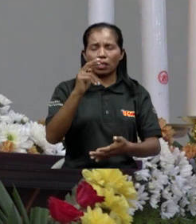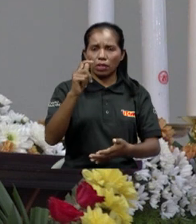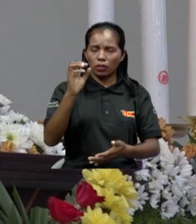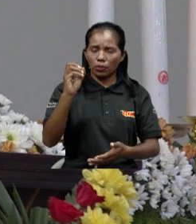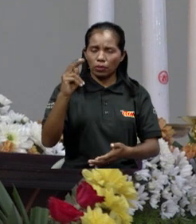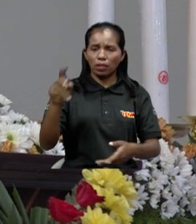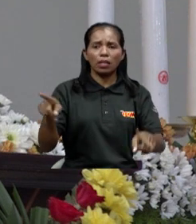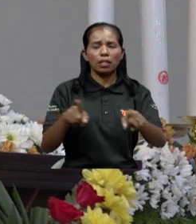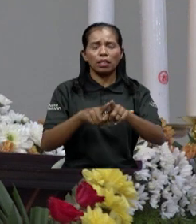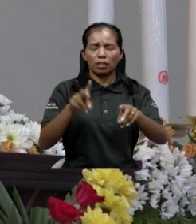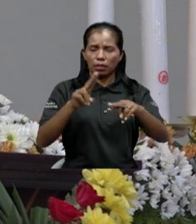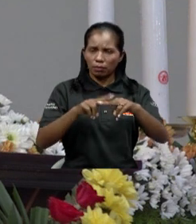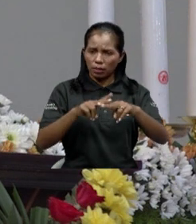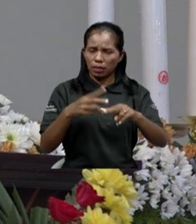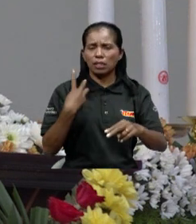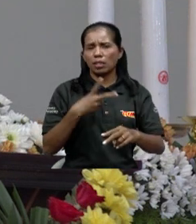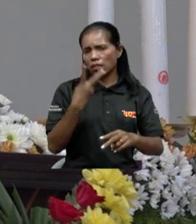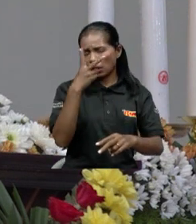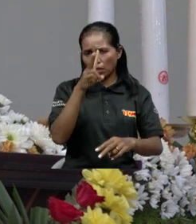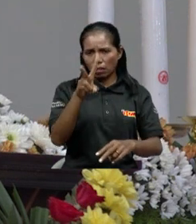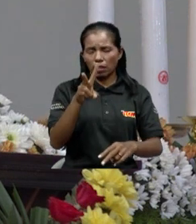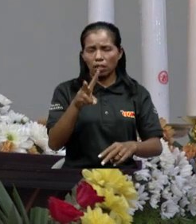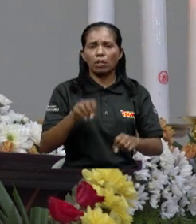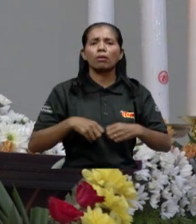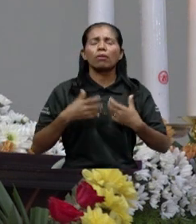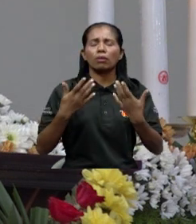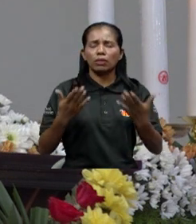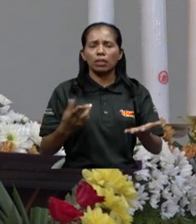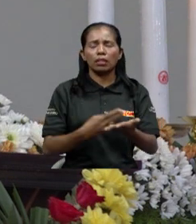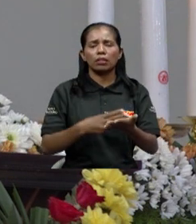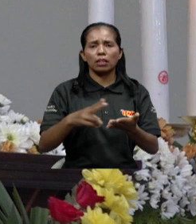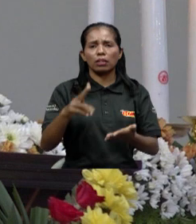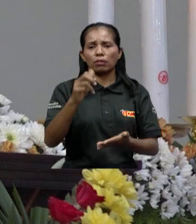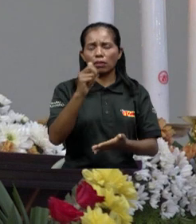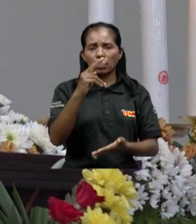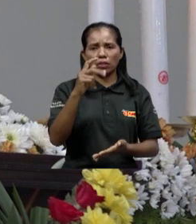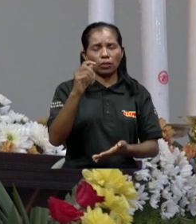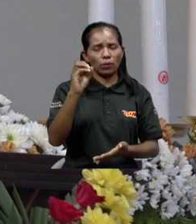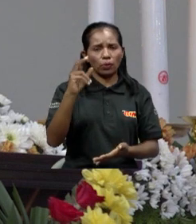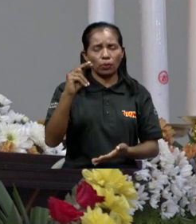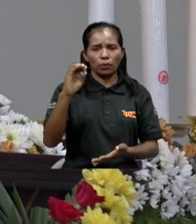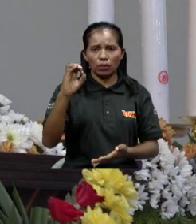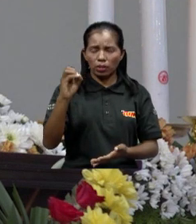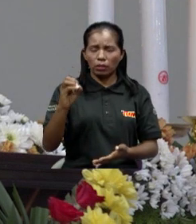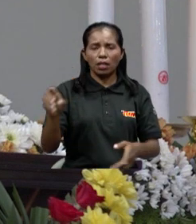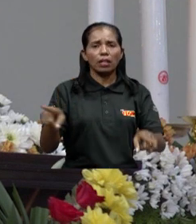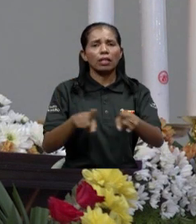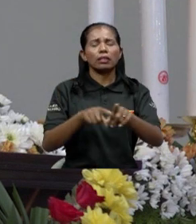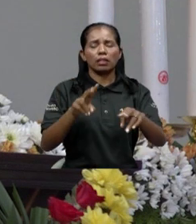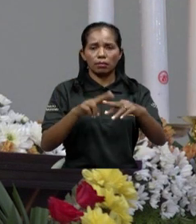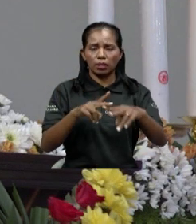Saimasin, Itahare, o Insa Mak Santo Antônio Saimasin, Bamundo.